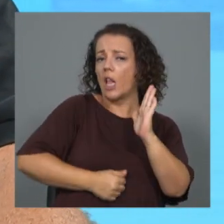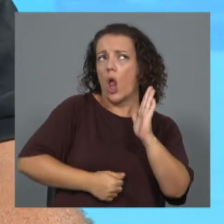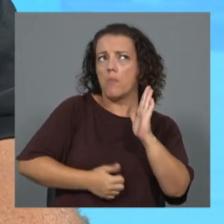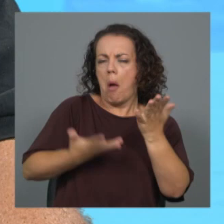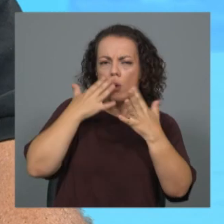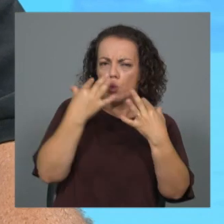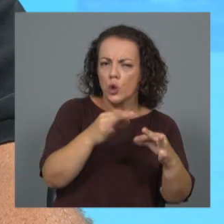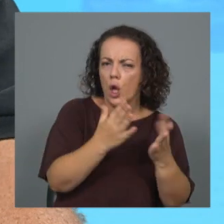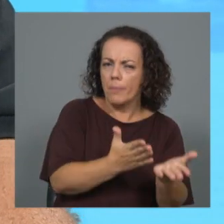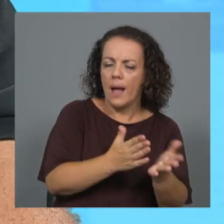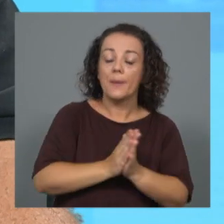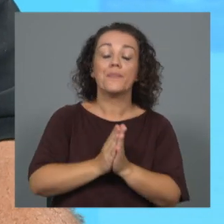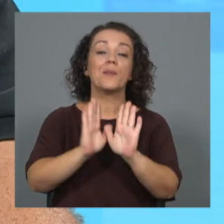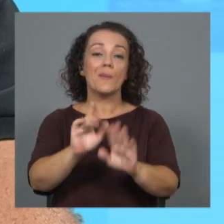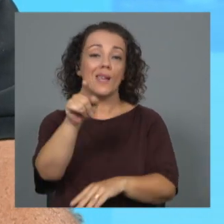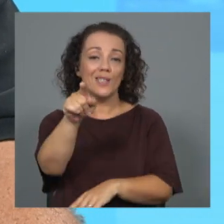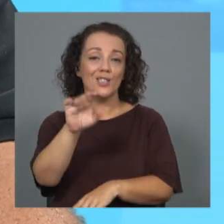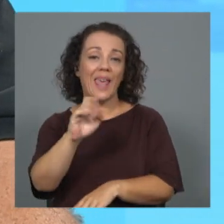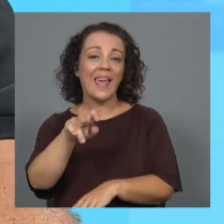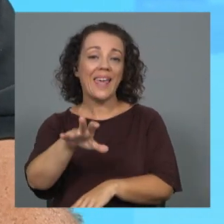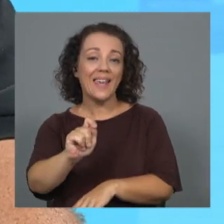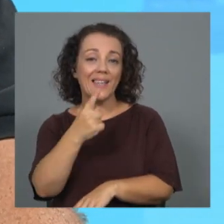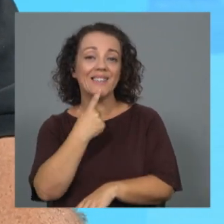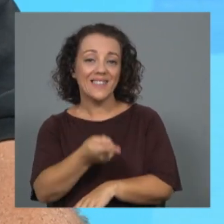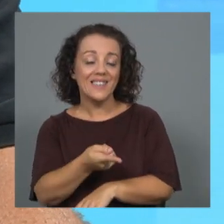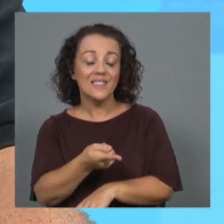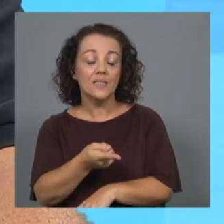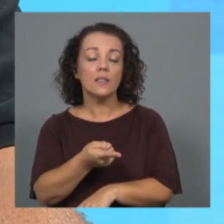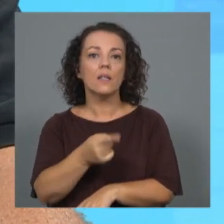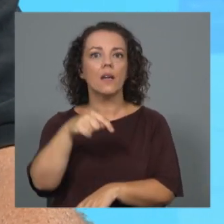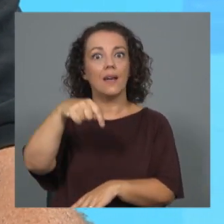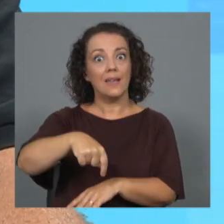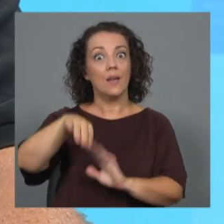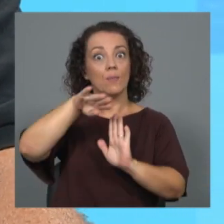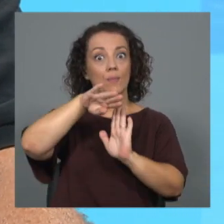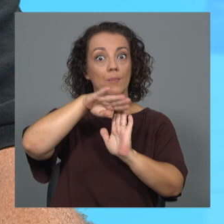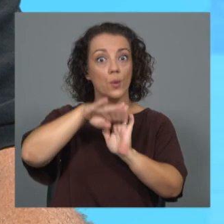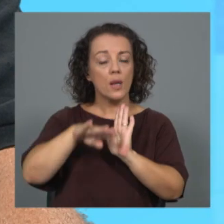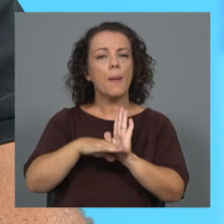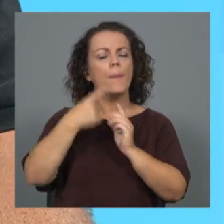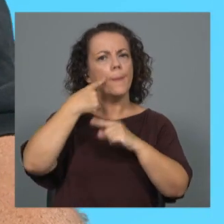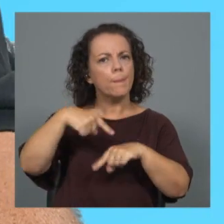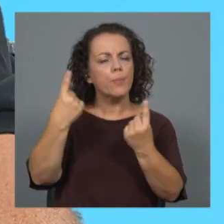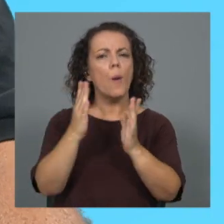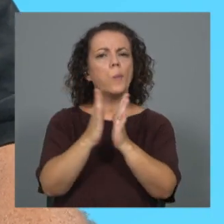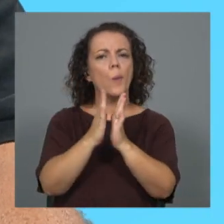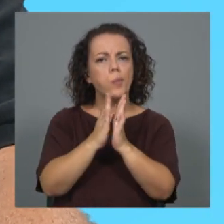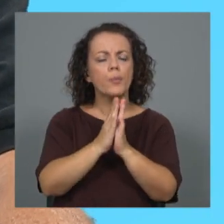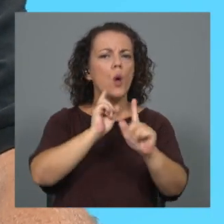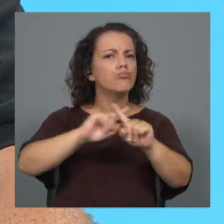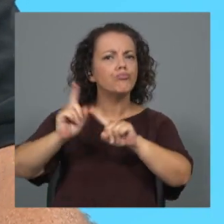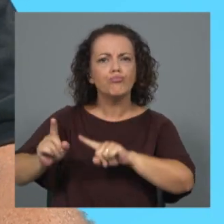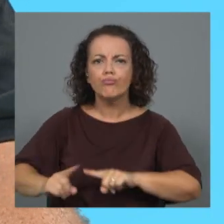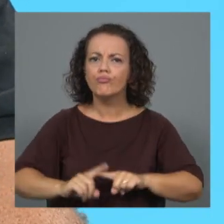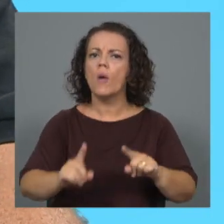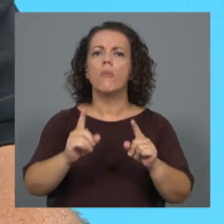normalíssimo. Mas, como dizia o Henrique, presença das várias confissões religiosas, não é? Não apenas cristãs, mas